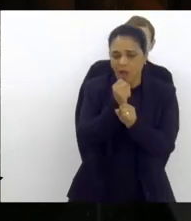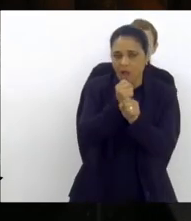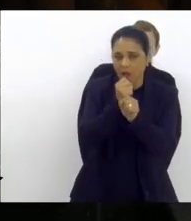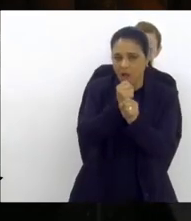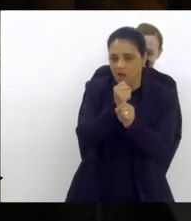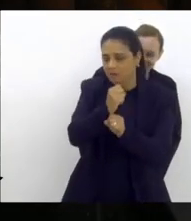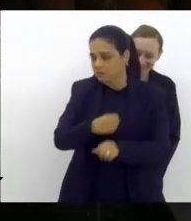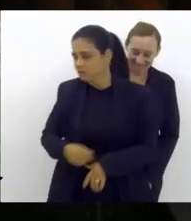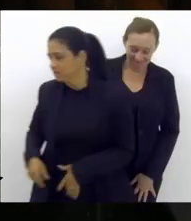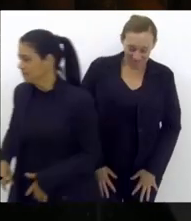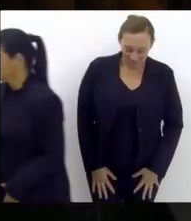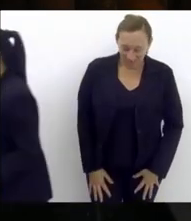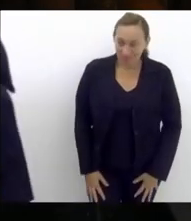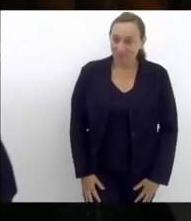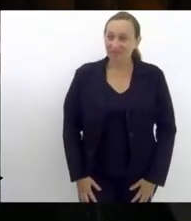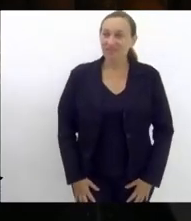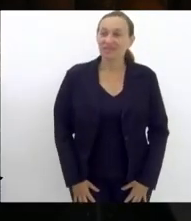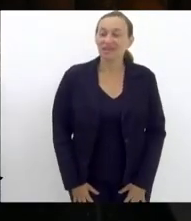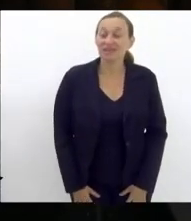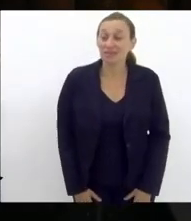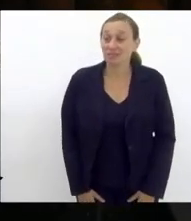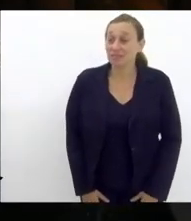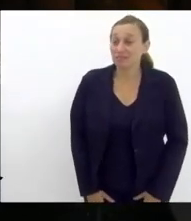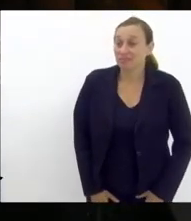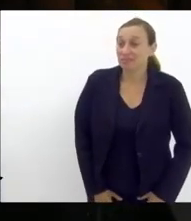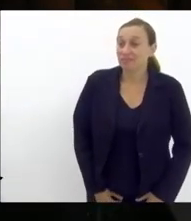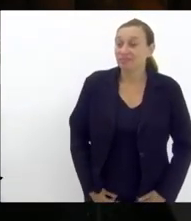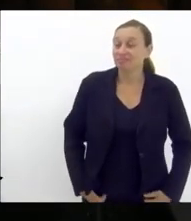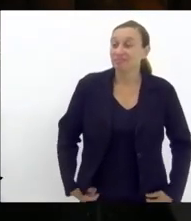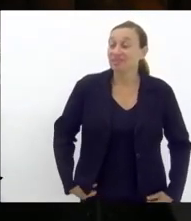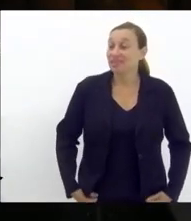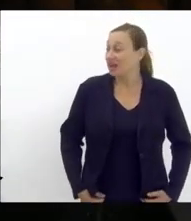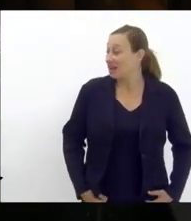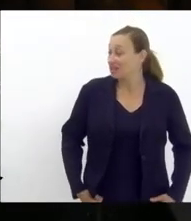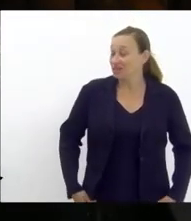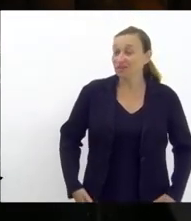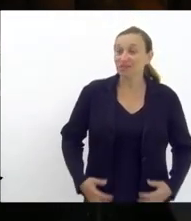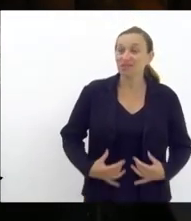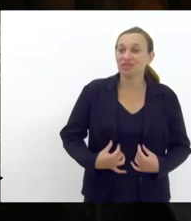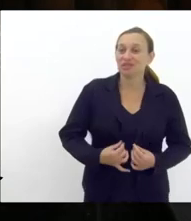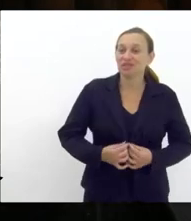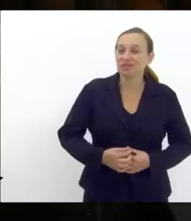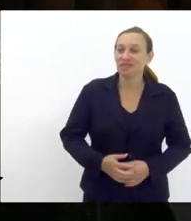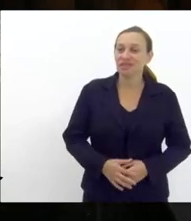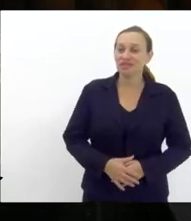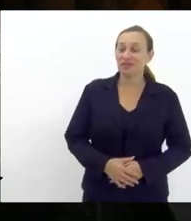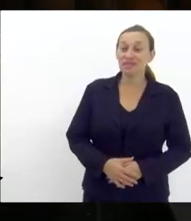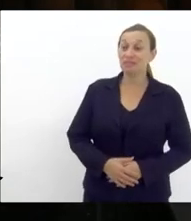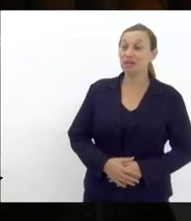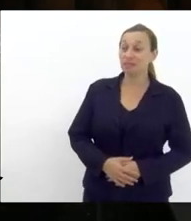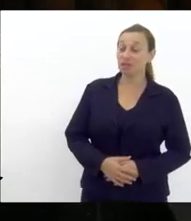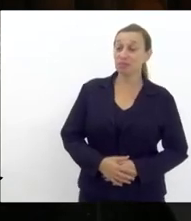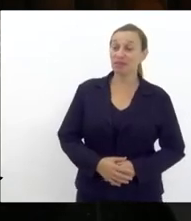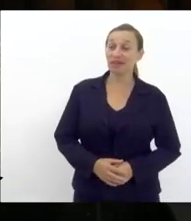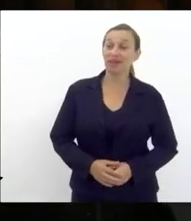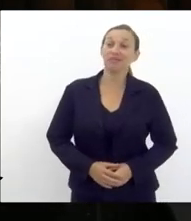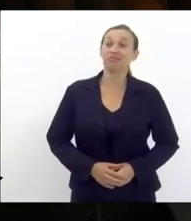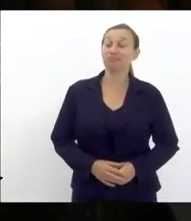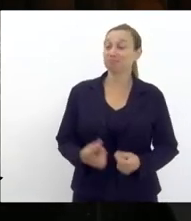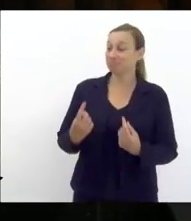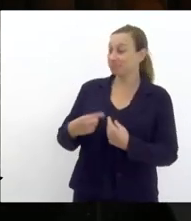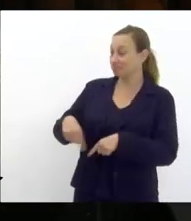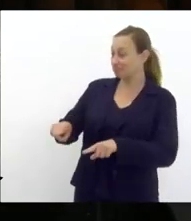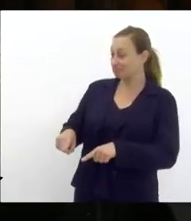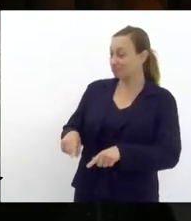e anos de discriminação e preconceito contra os judeus os